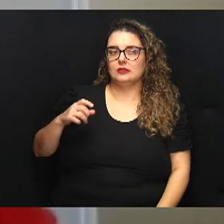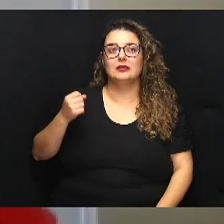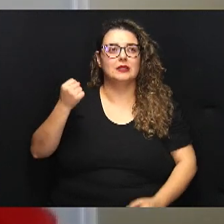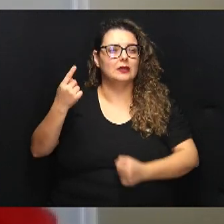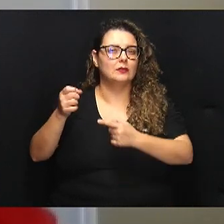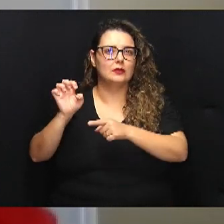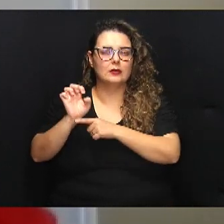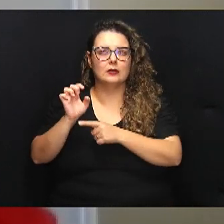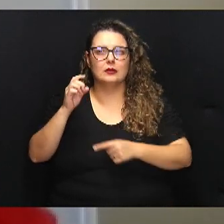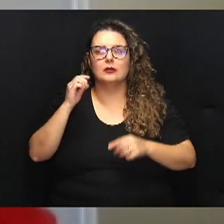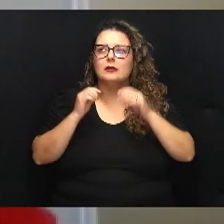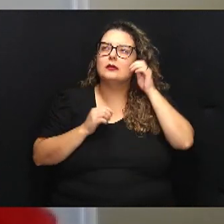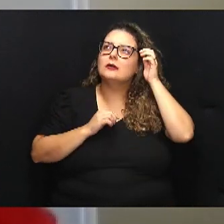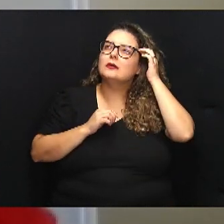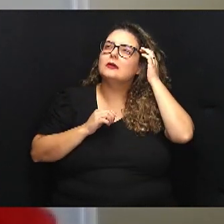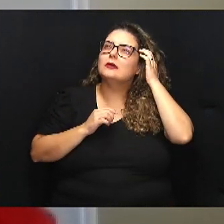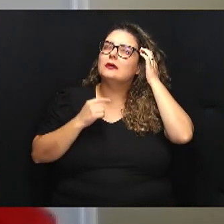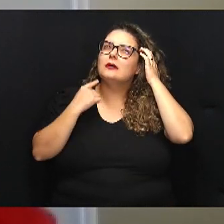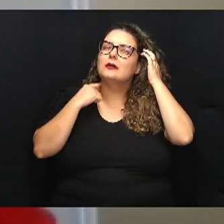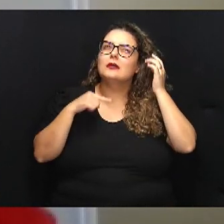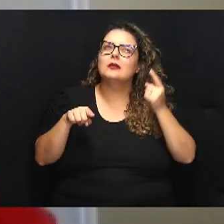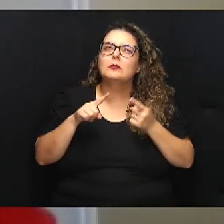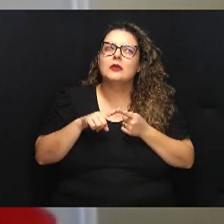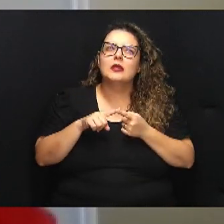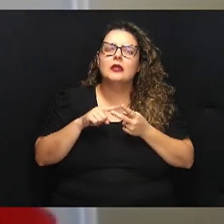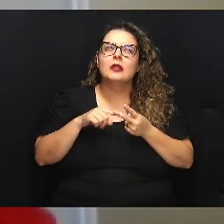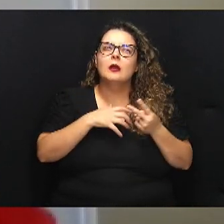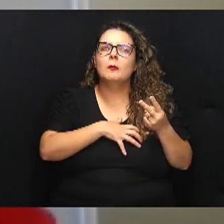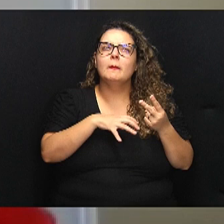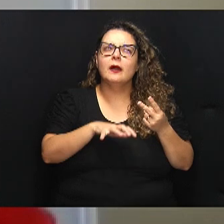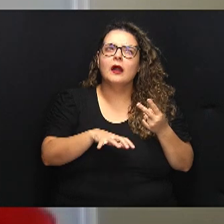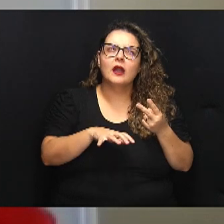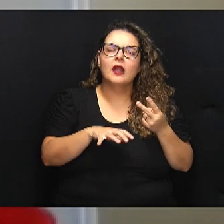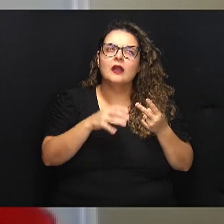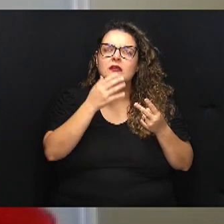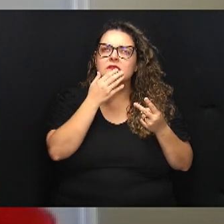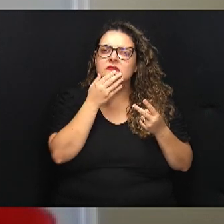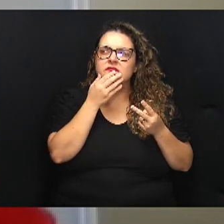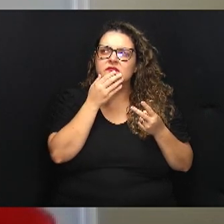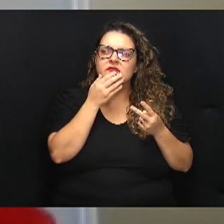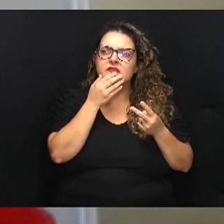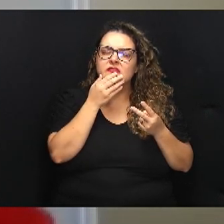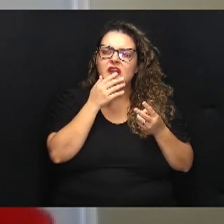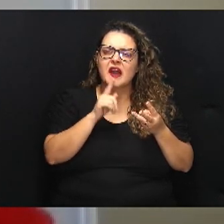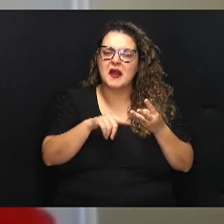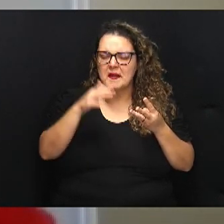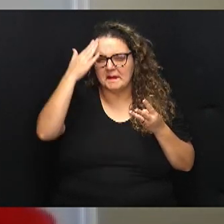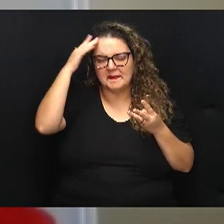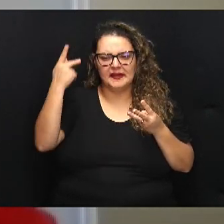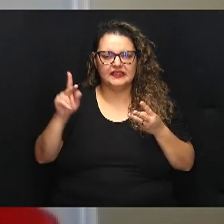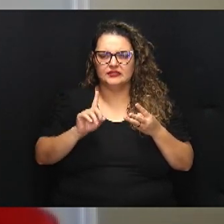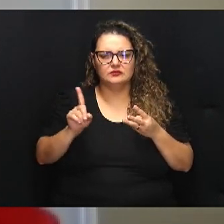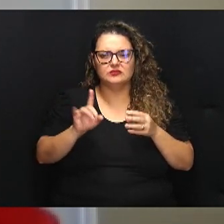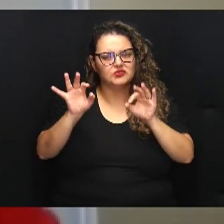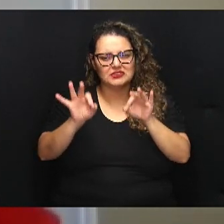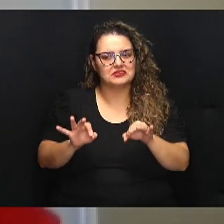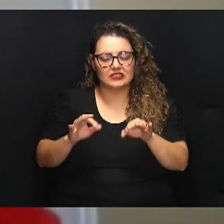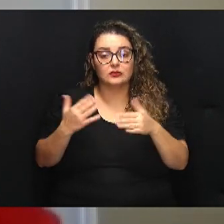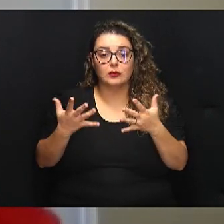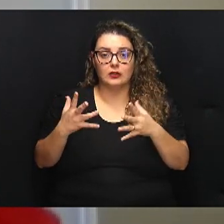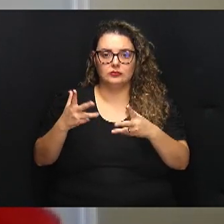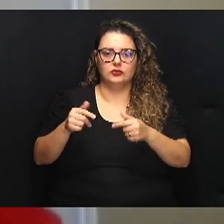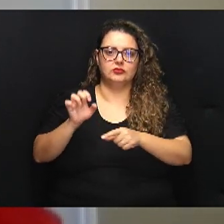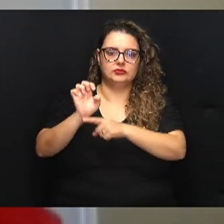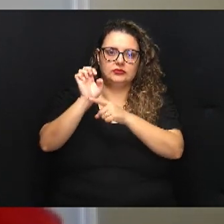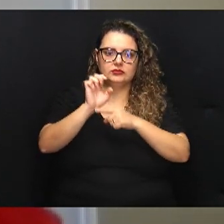não me engano, no Minas Gerais, Bahia, Paraná, não estou bem certa de quais todos os